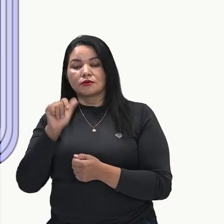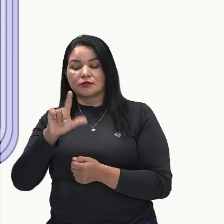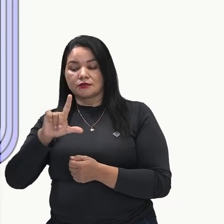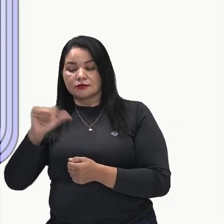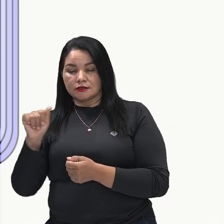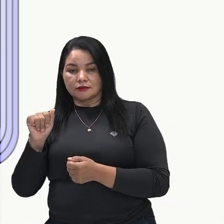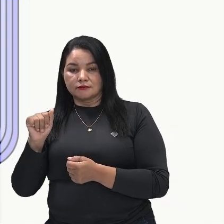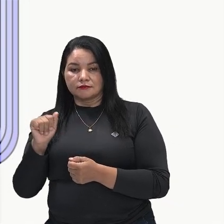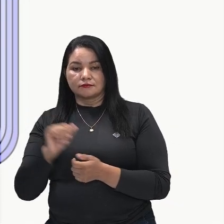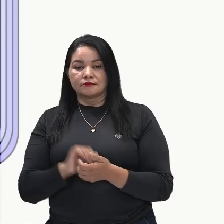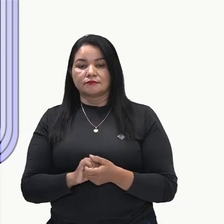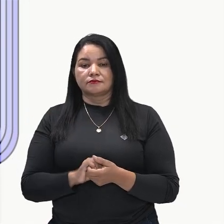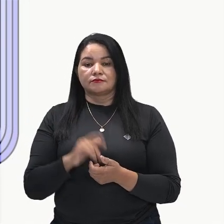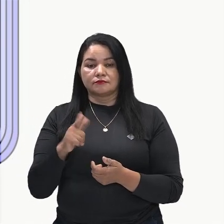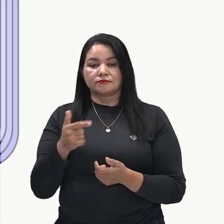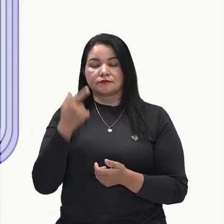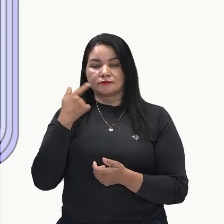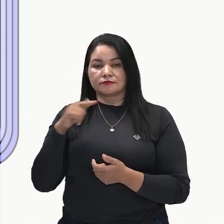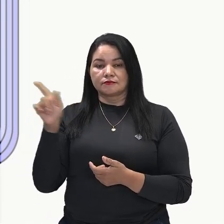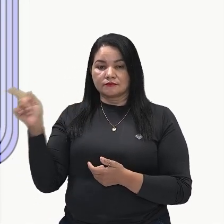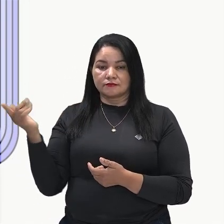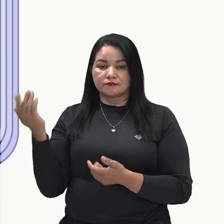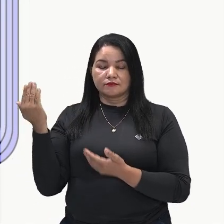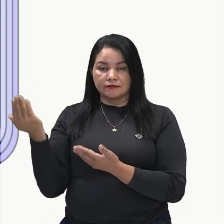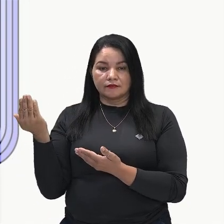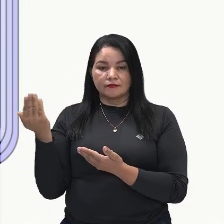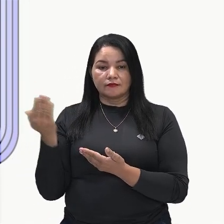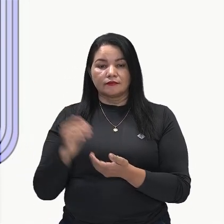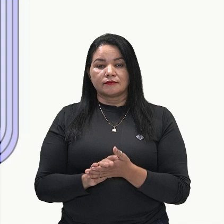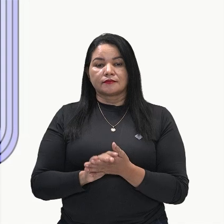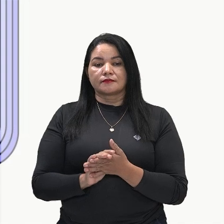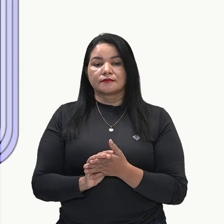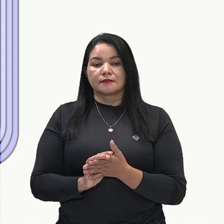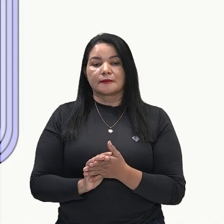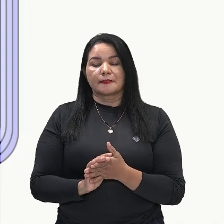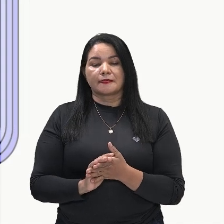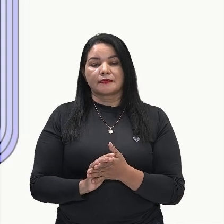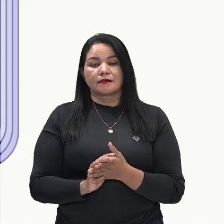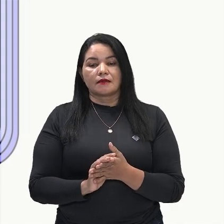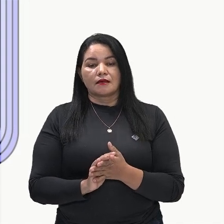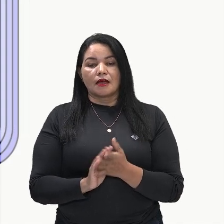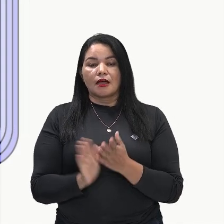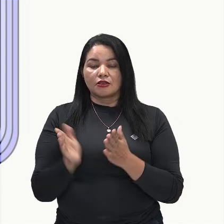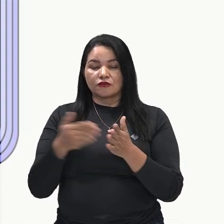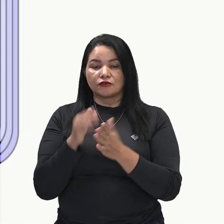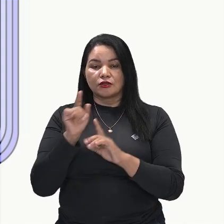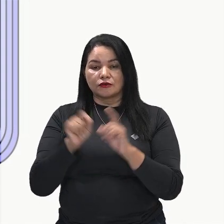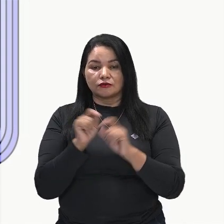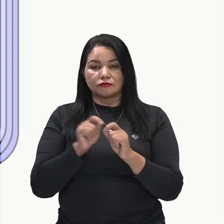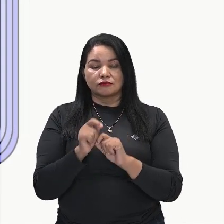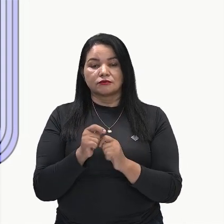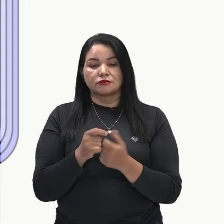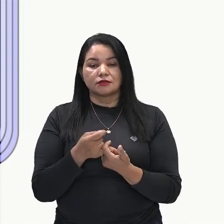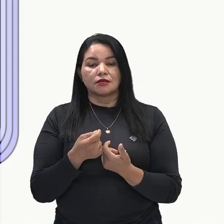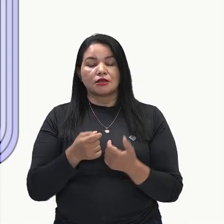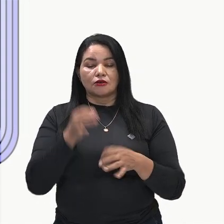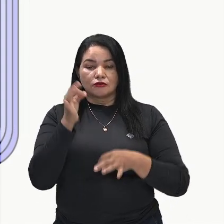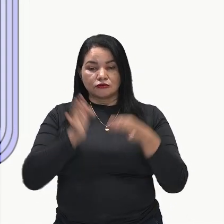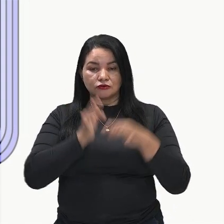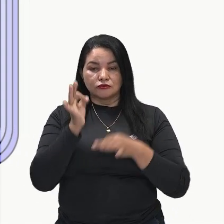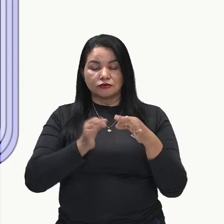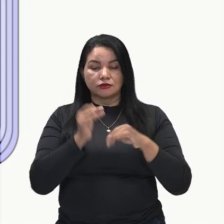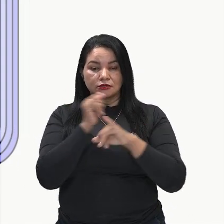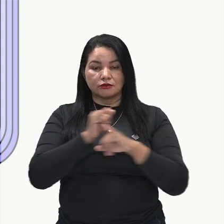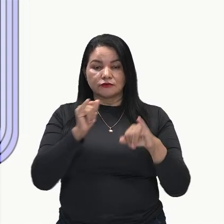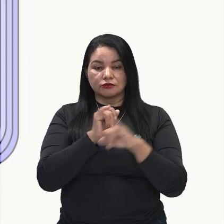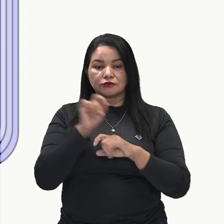acabou a luz, né? Ou la Corte Suprema de Justiça anunciou el fallo esta manhã. Ou seja,